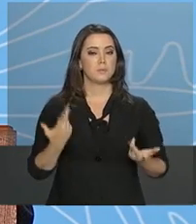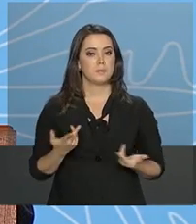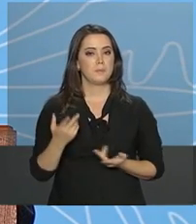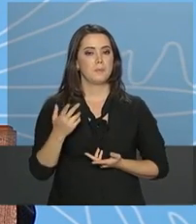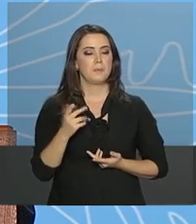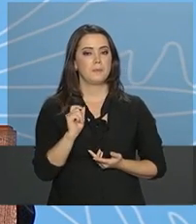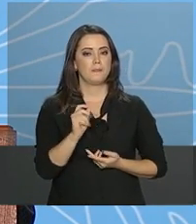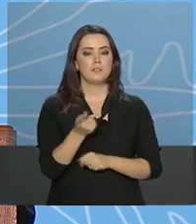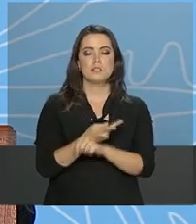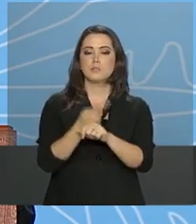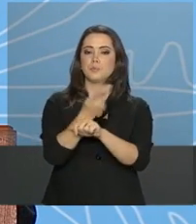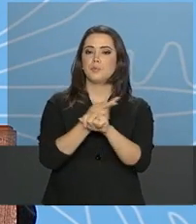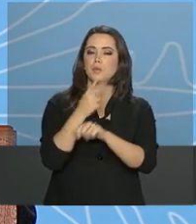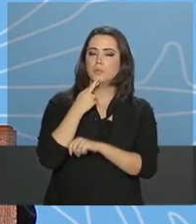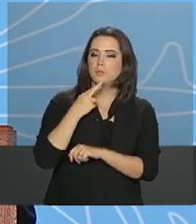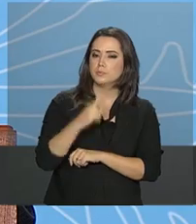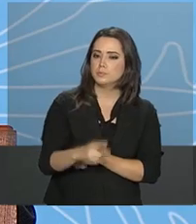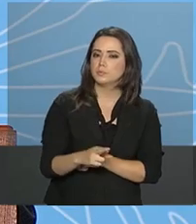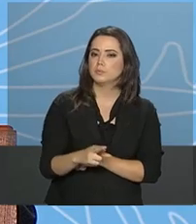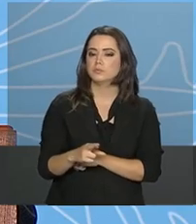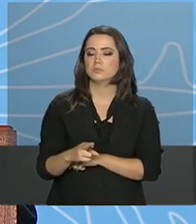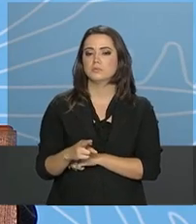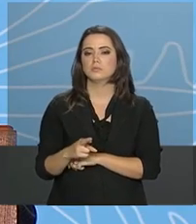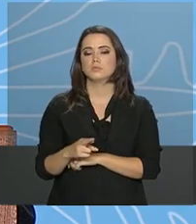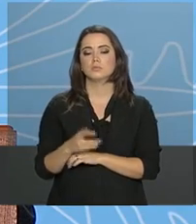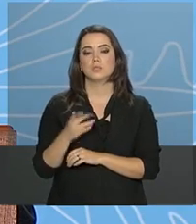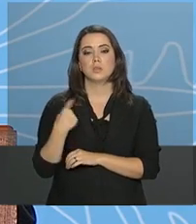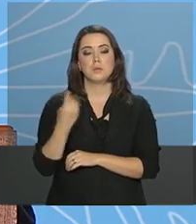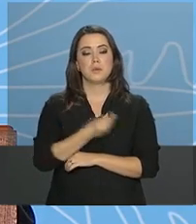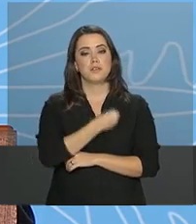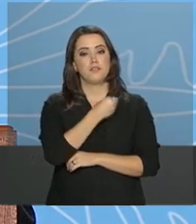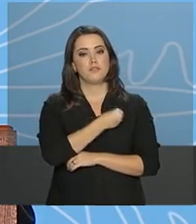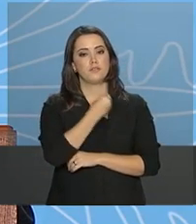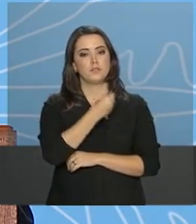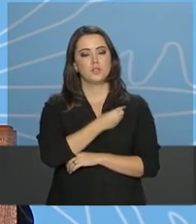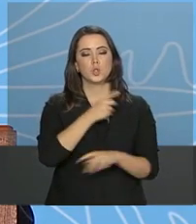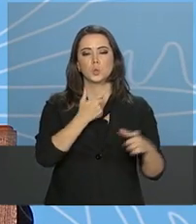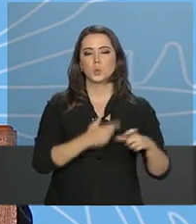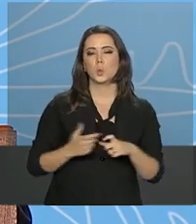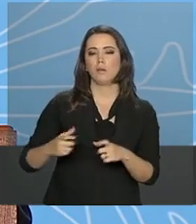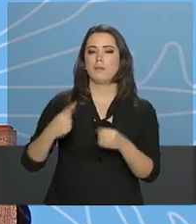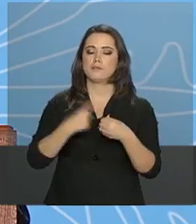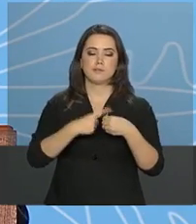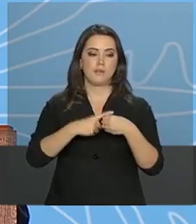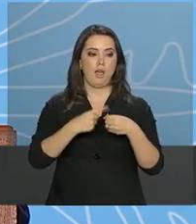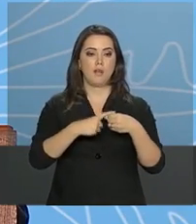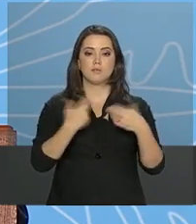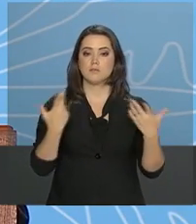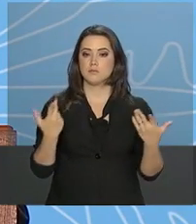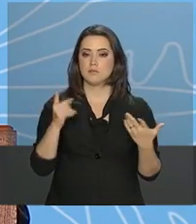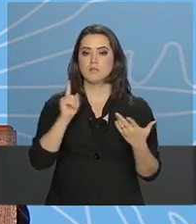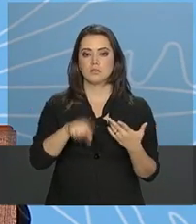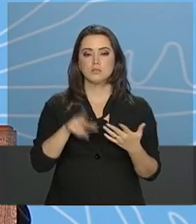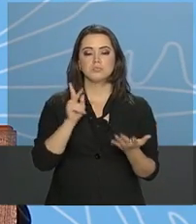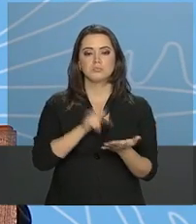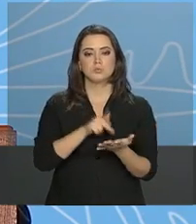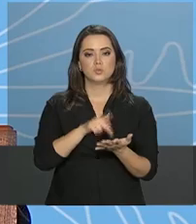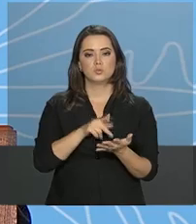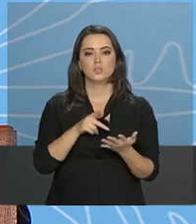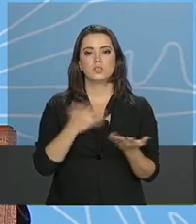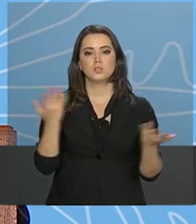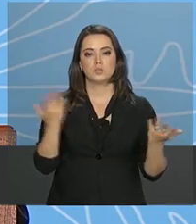a busca de soluções para a vida nas grandes cidades, uma realidade do instante,